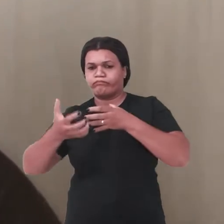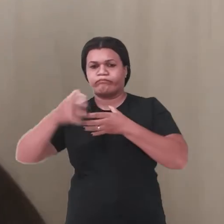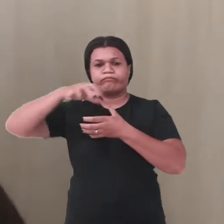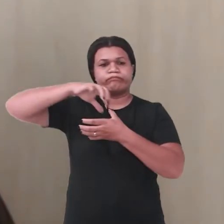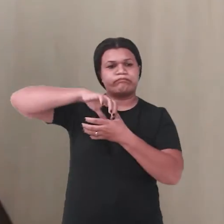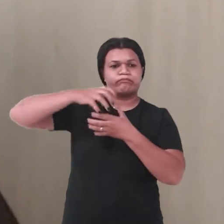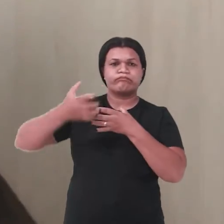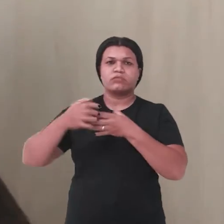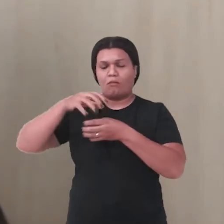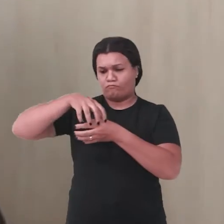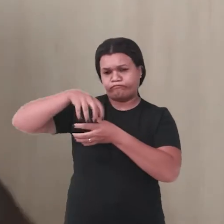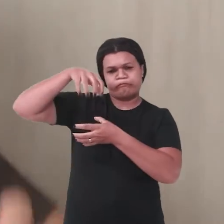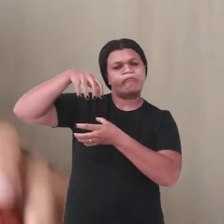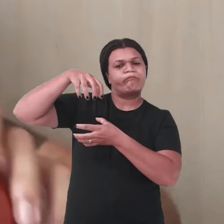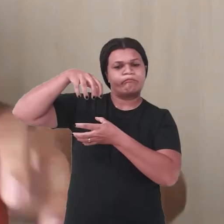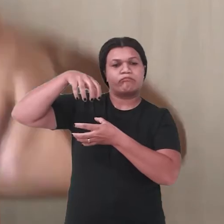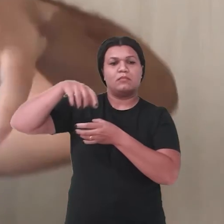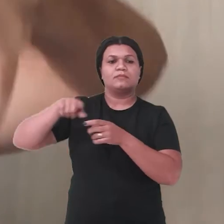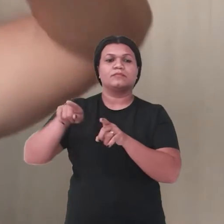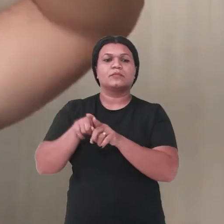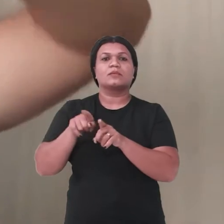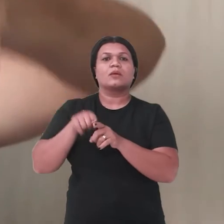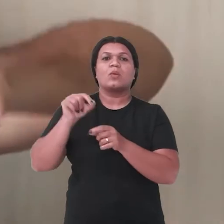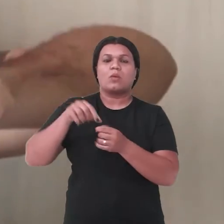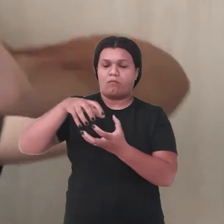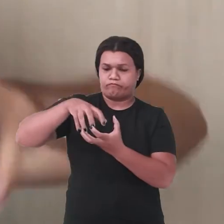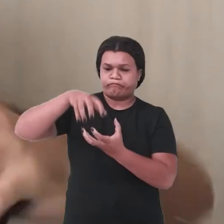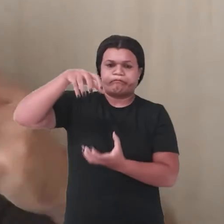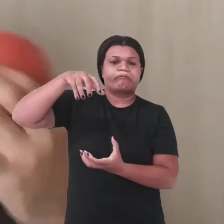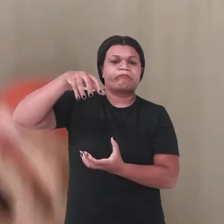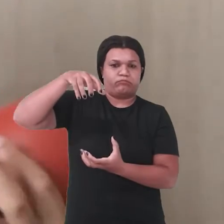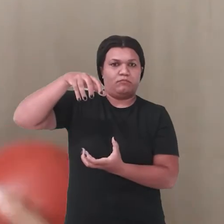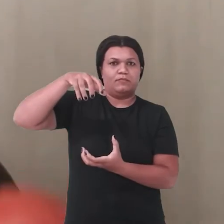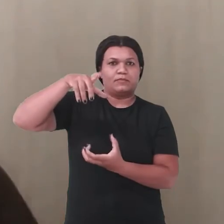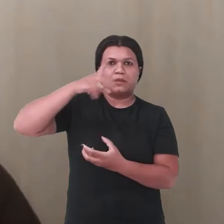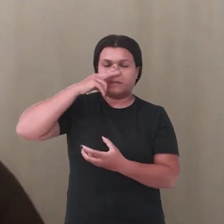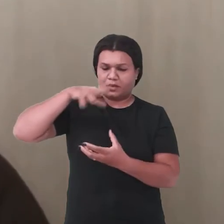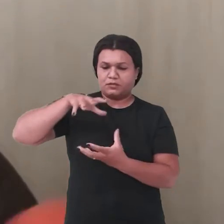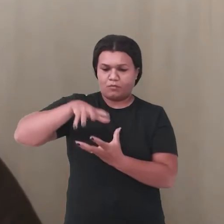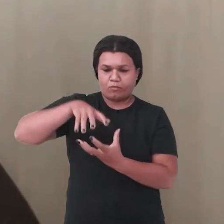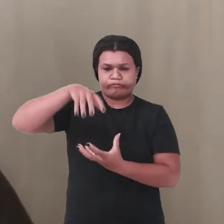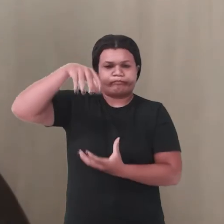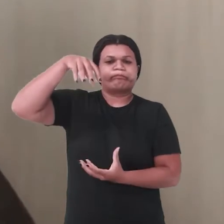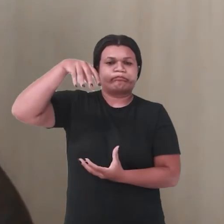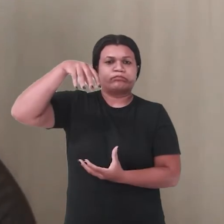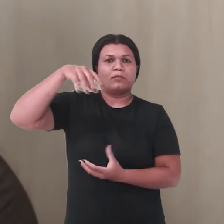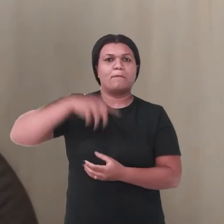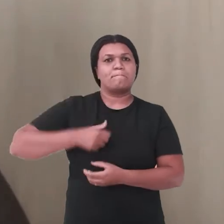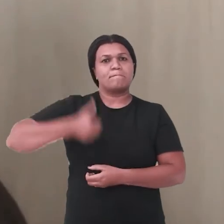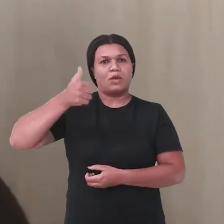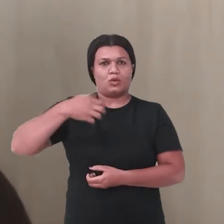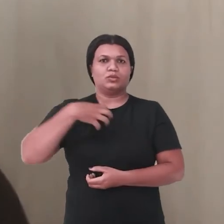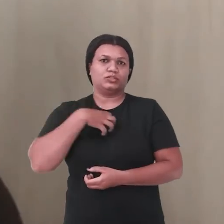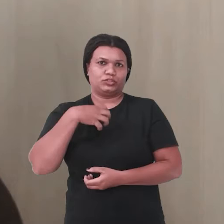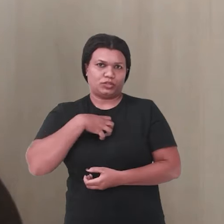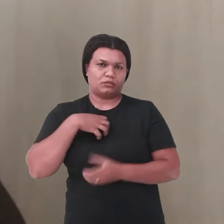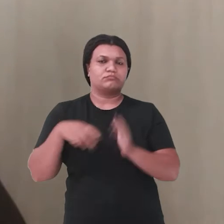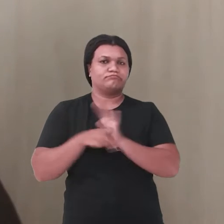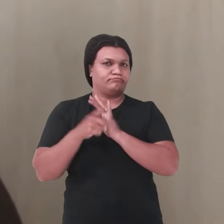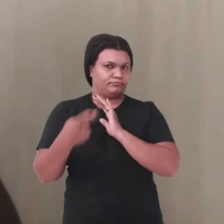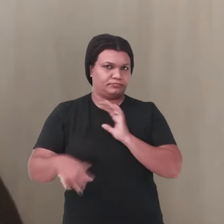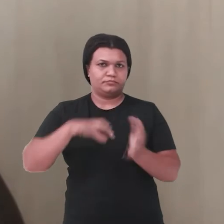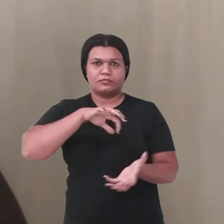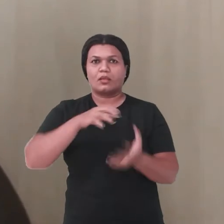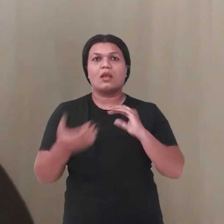mais gordinho, e os polos mais achatados. Então esse é o formato que melhor define o nosso